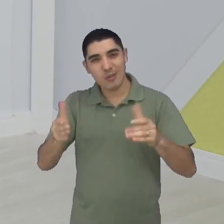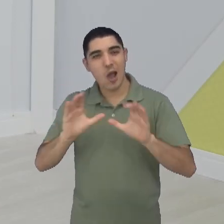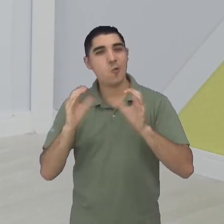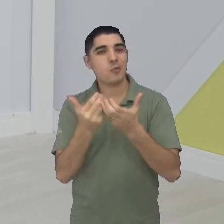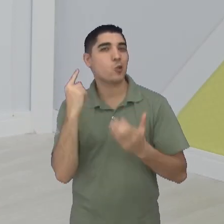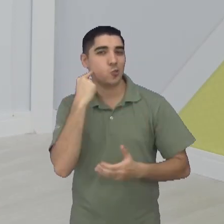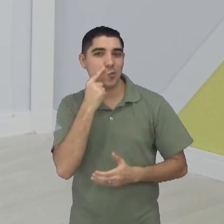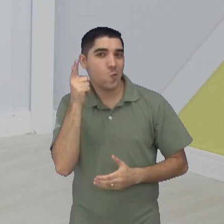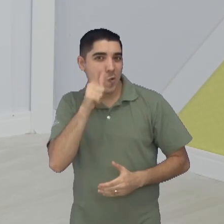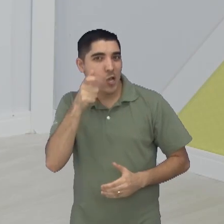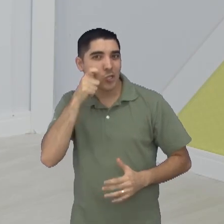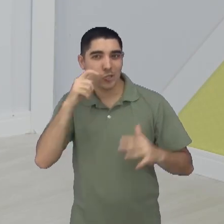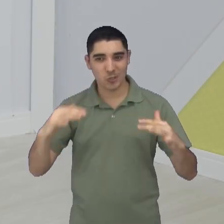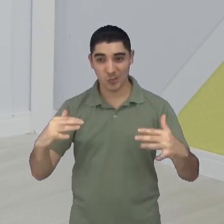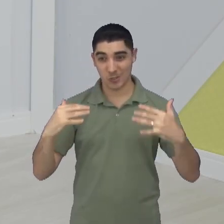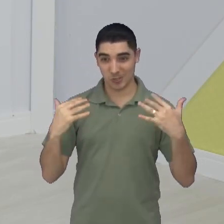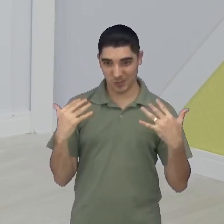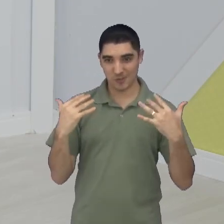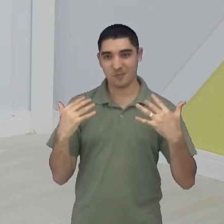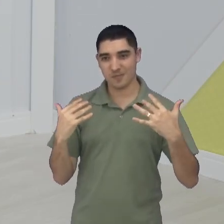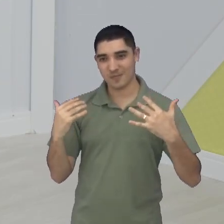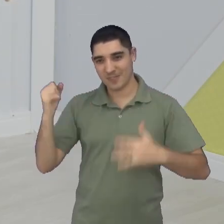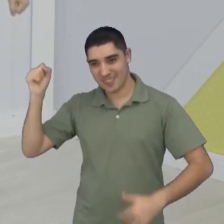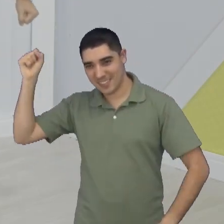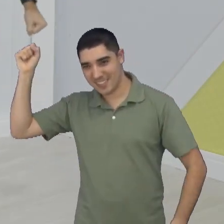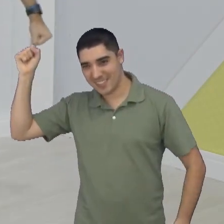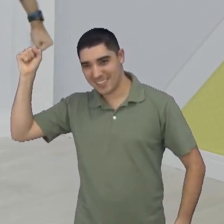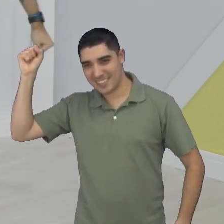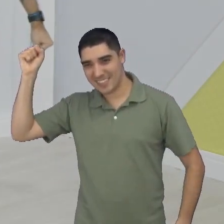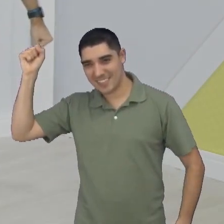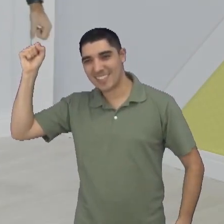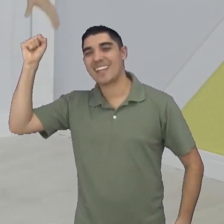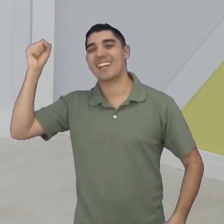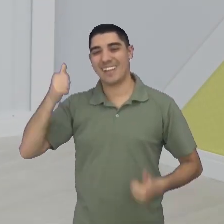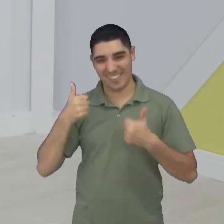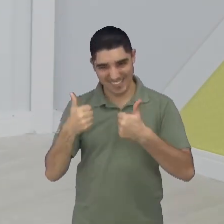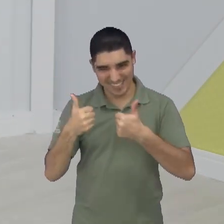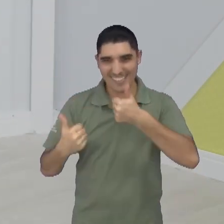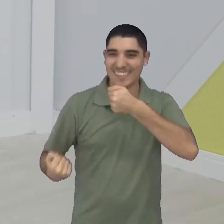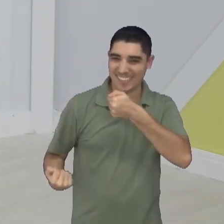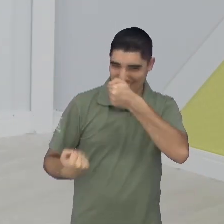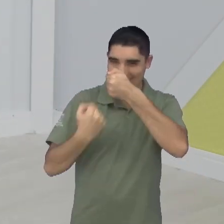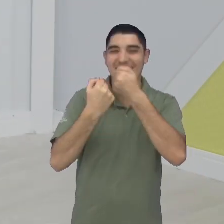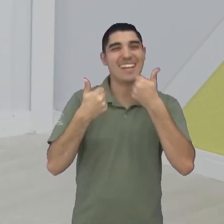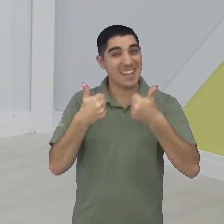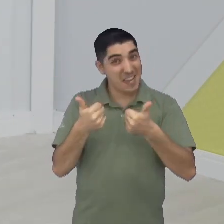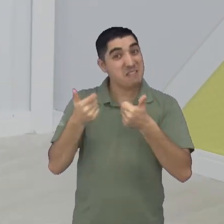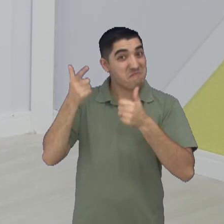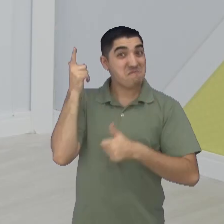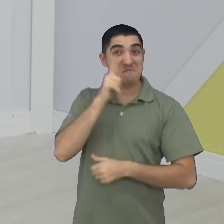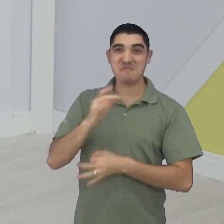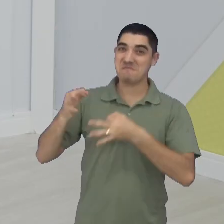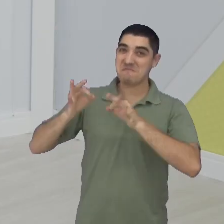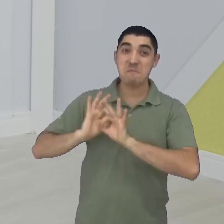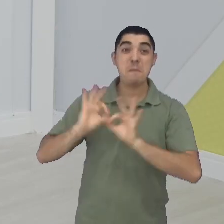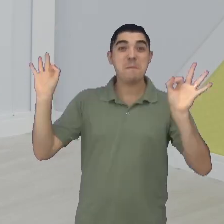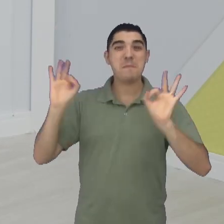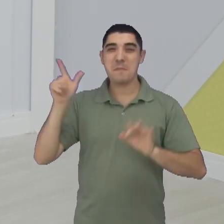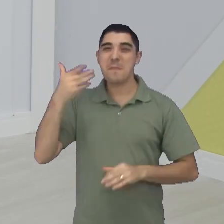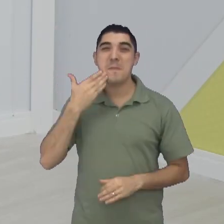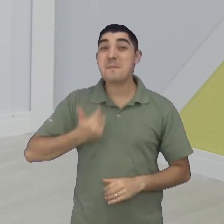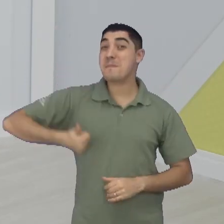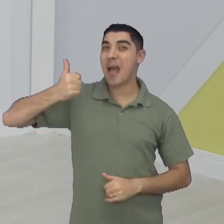para a comunidade surda de São José dos Campos. Eu vou dar o soquinho com... Aí, ó, eu tô acertando de primeira, tô melhor que o Vieira até. E a gente